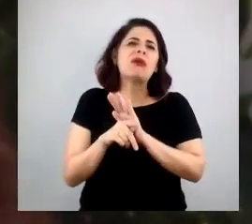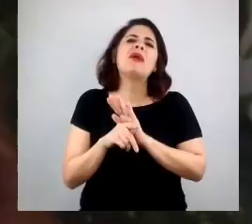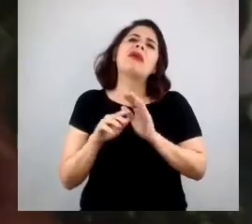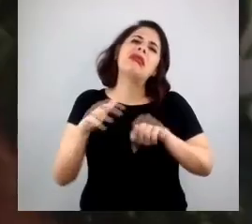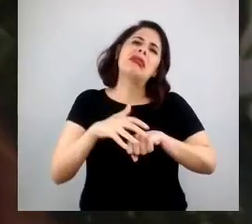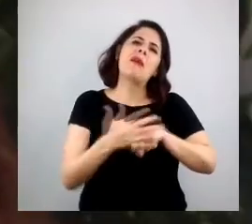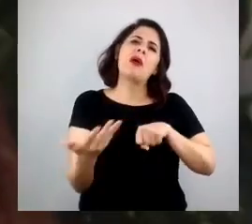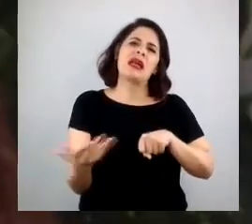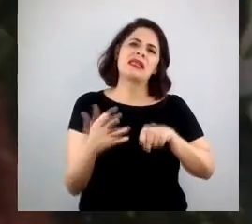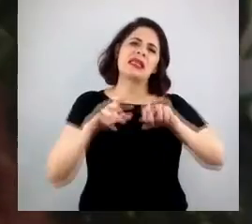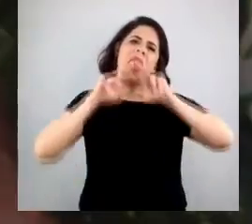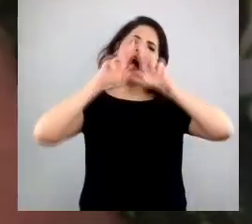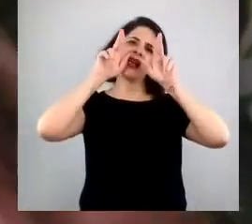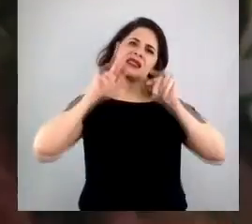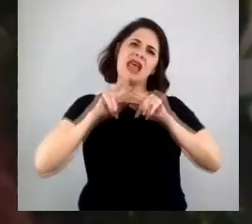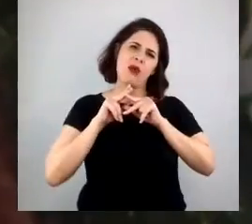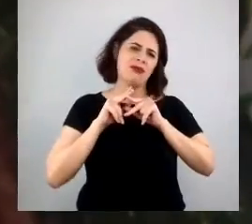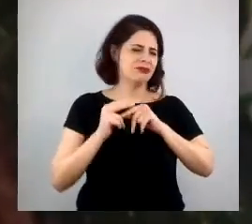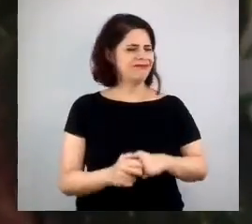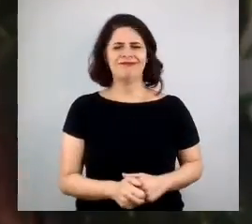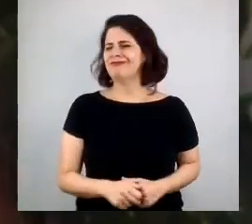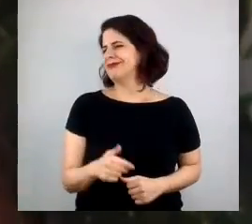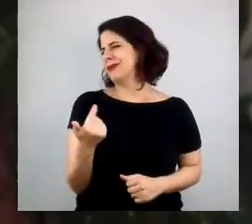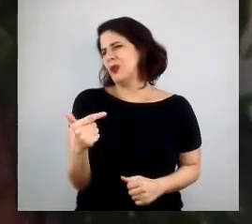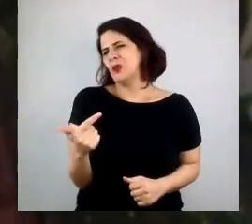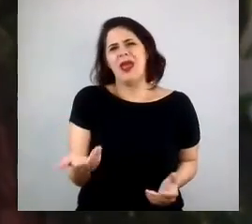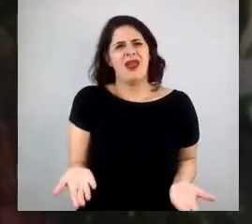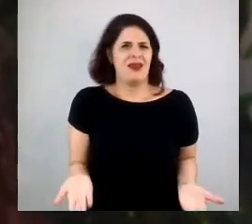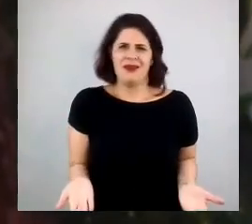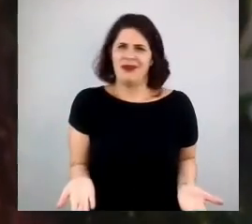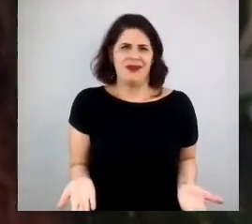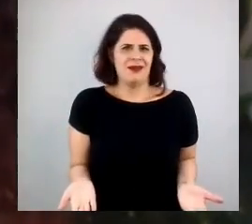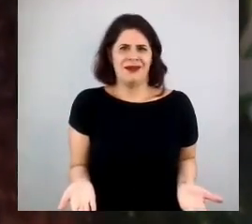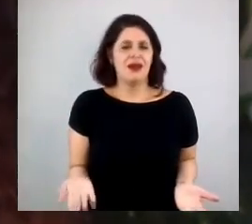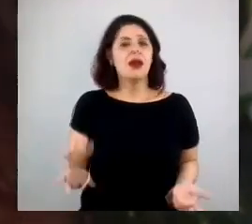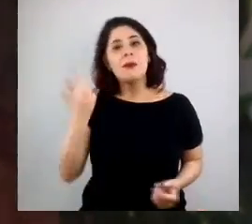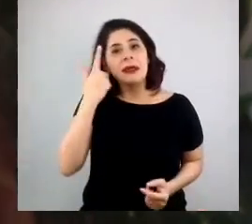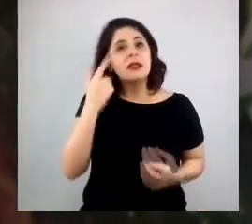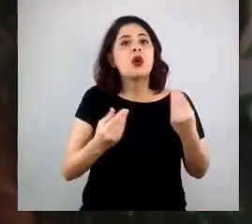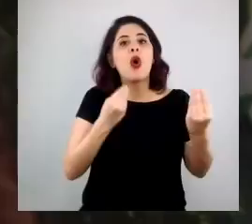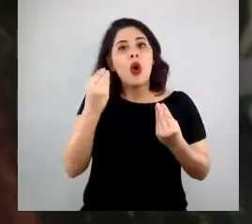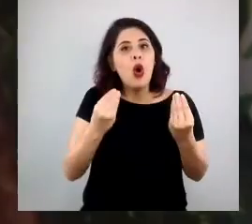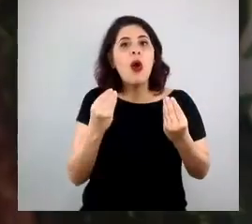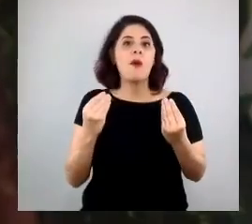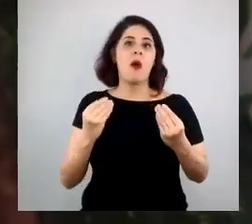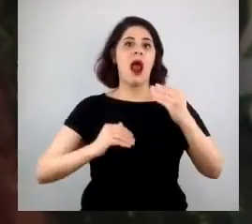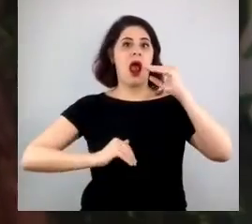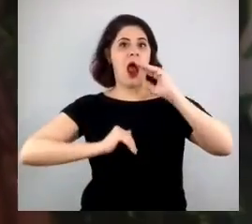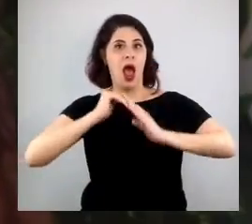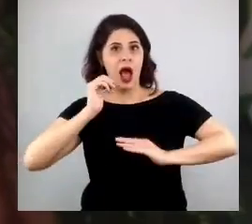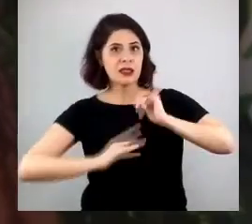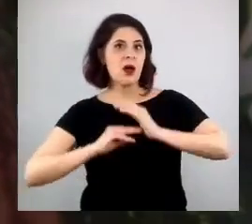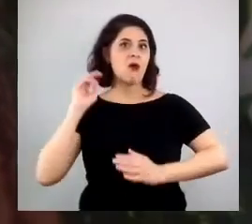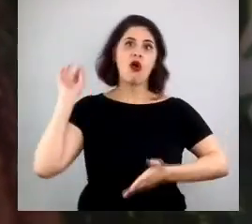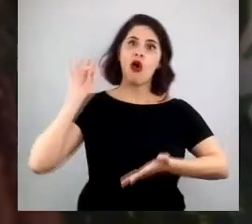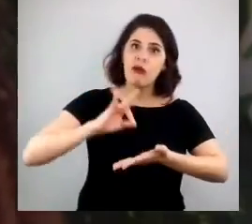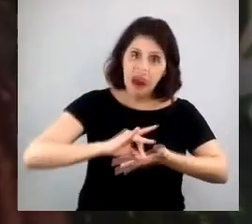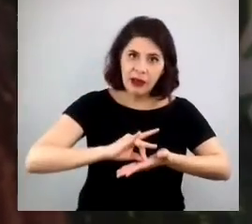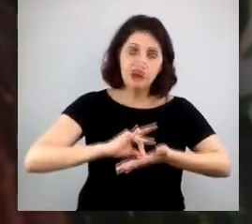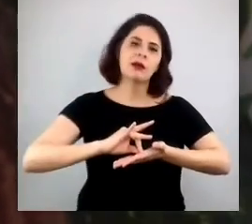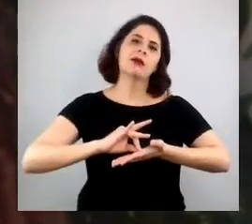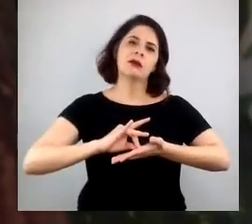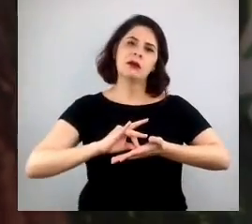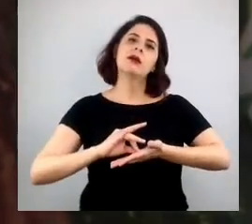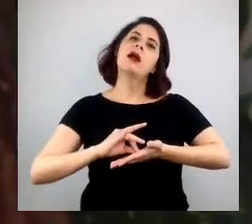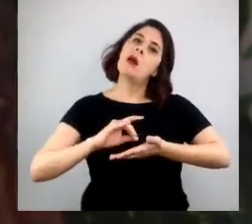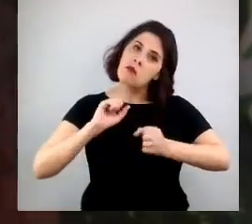Pensando, assim, ações concretas que podem ser feitas e realizadas, eu compartilho um pouco